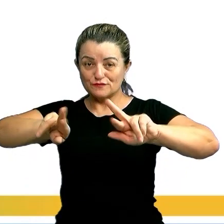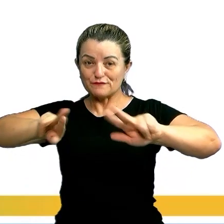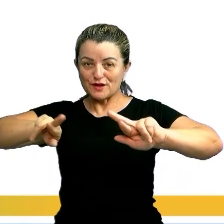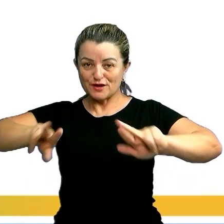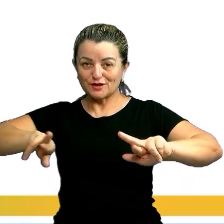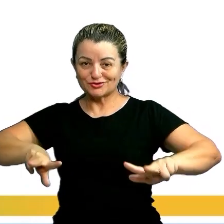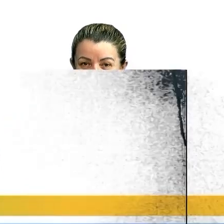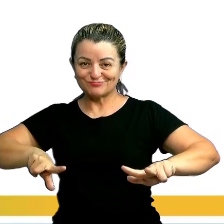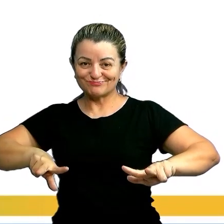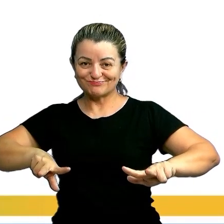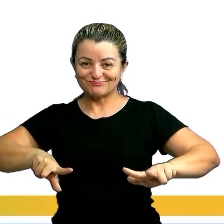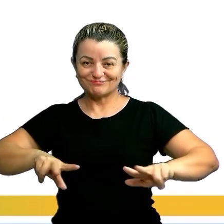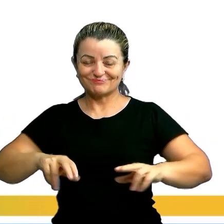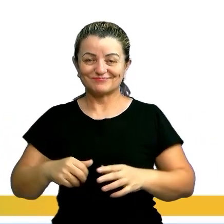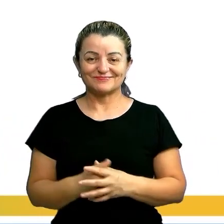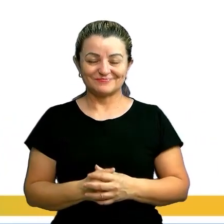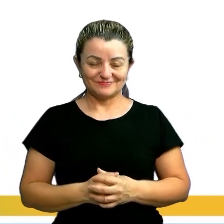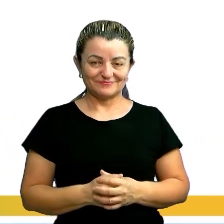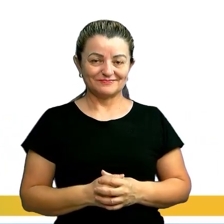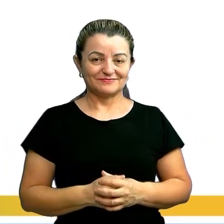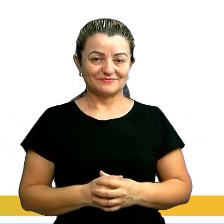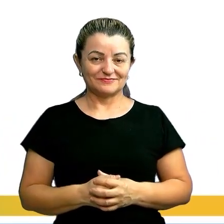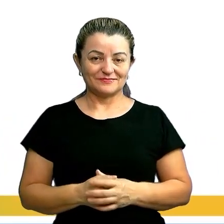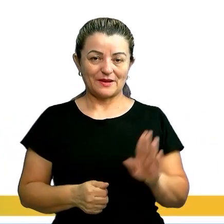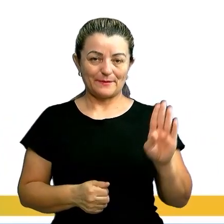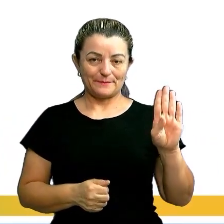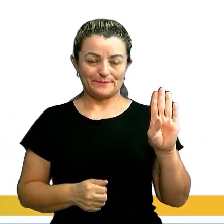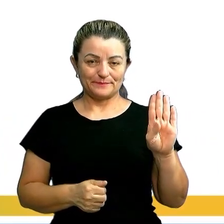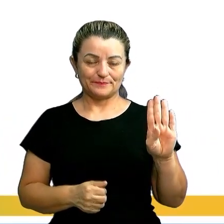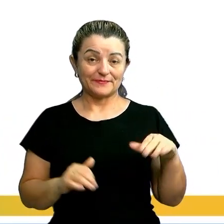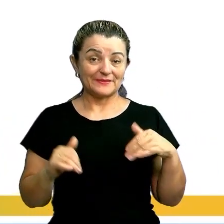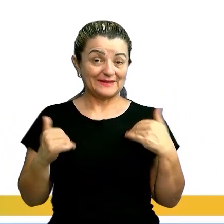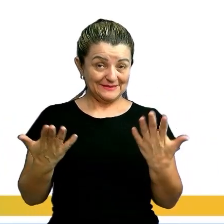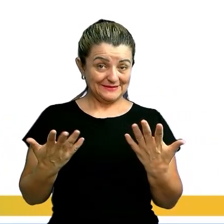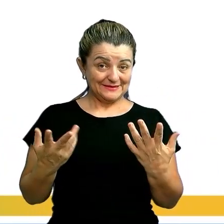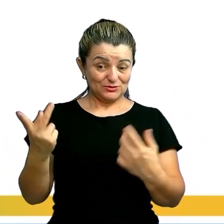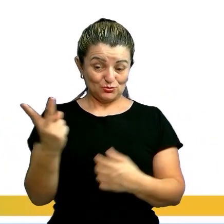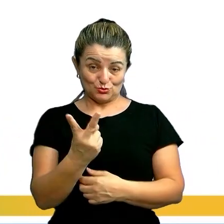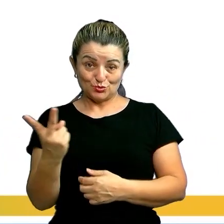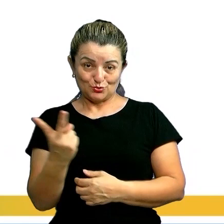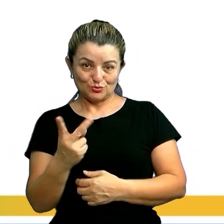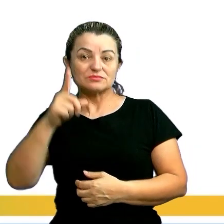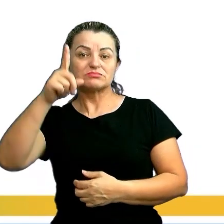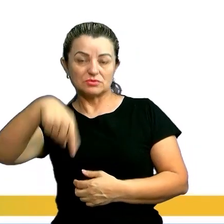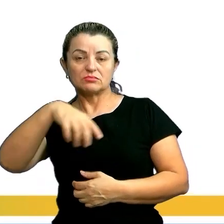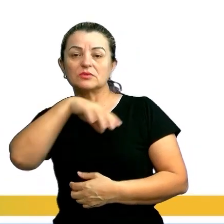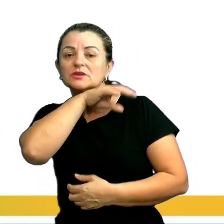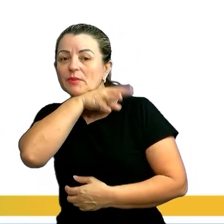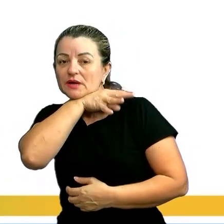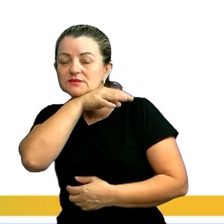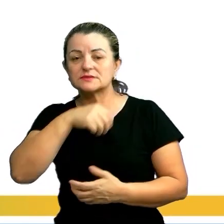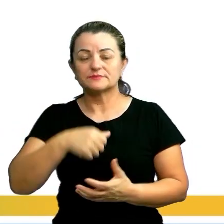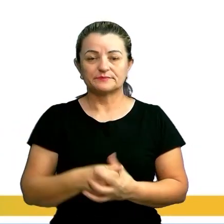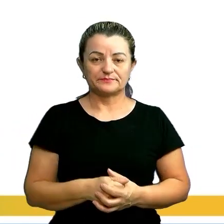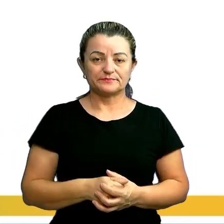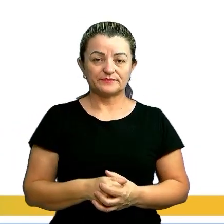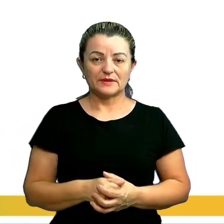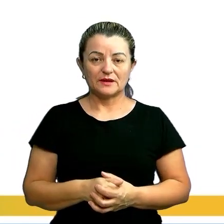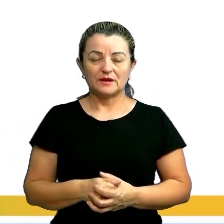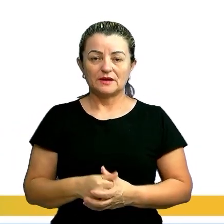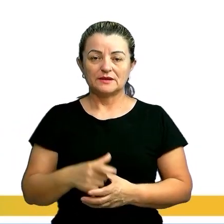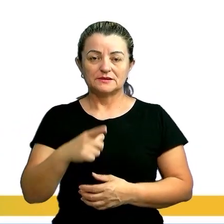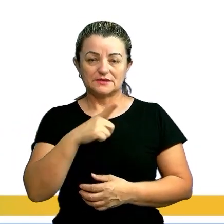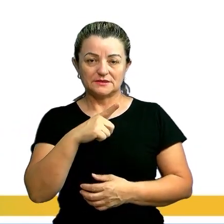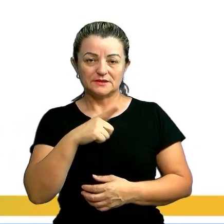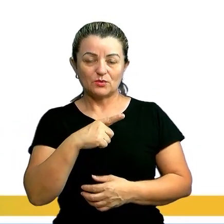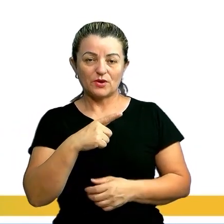comum. Ok? Letra B. Afinal de contas, eles são animais. E são animais vertebrados. Opa,